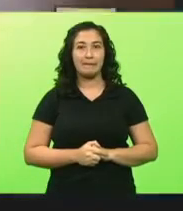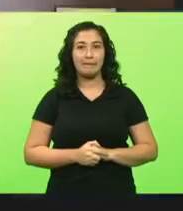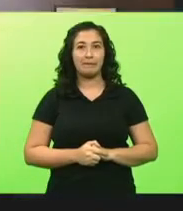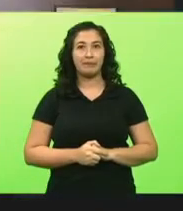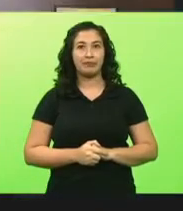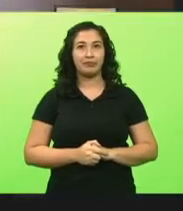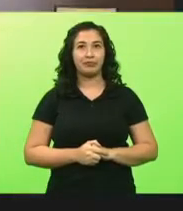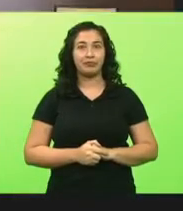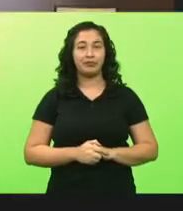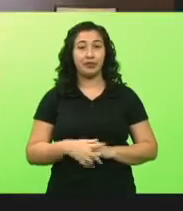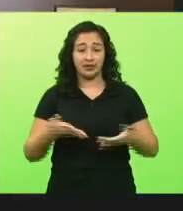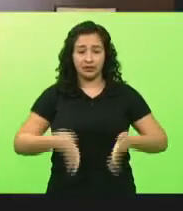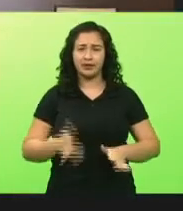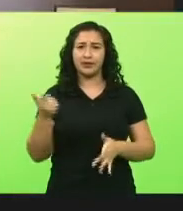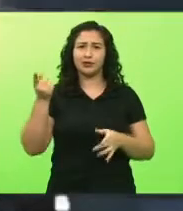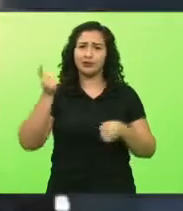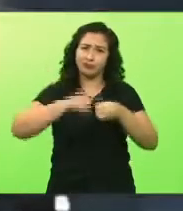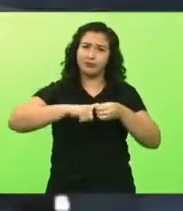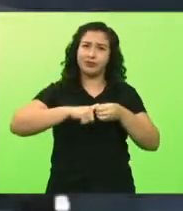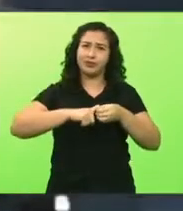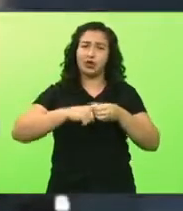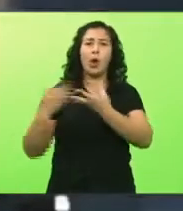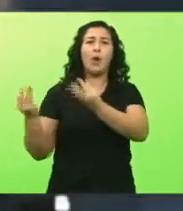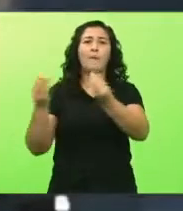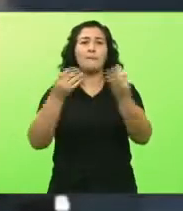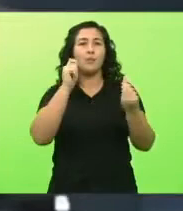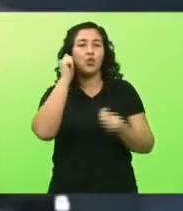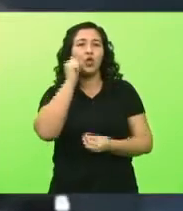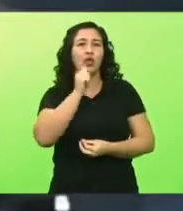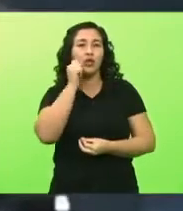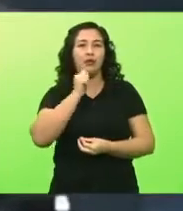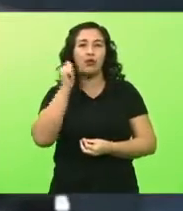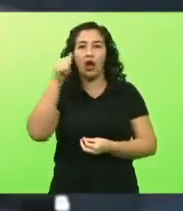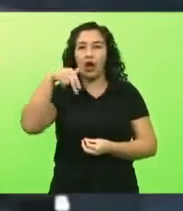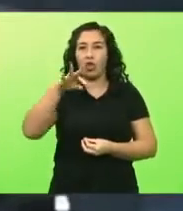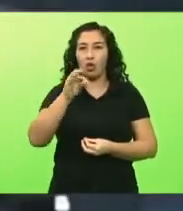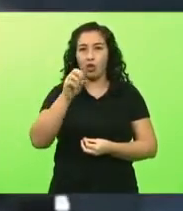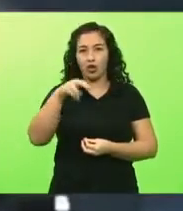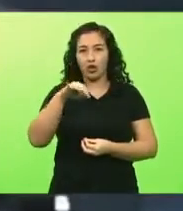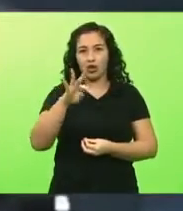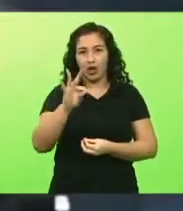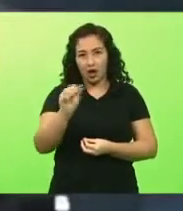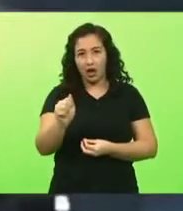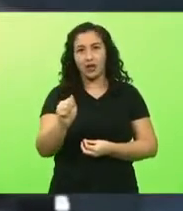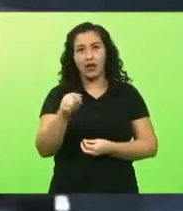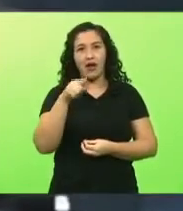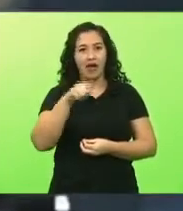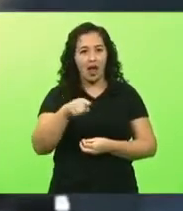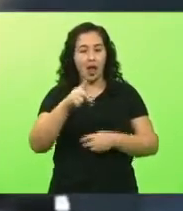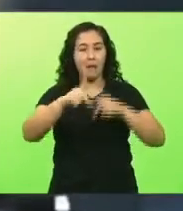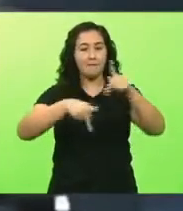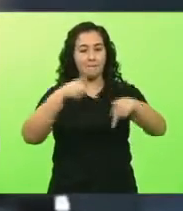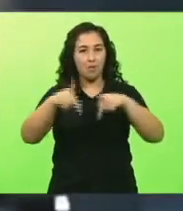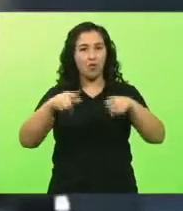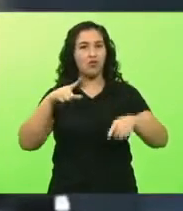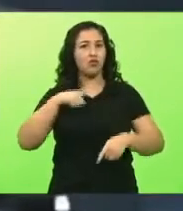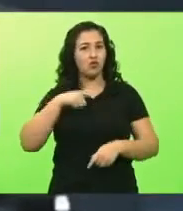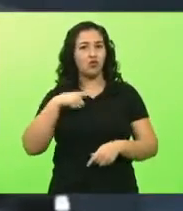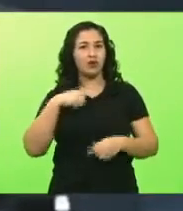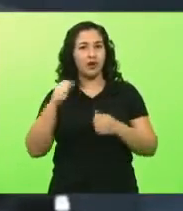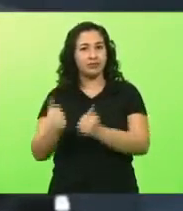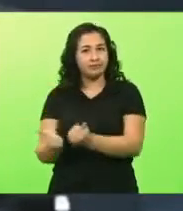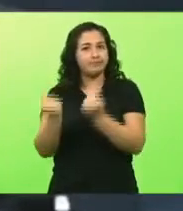Renascer. Milhares de Antonietas provando que o povo também tem poder. Sim, o